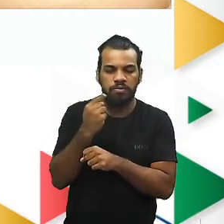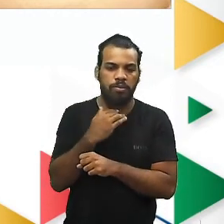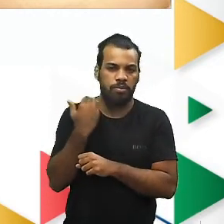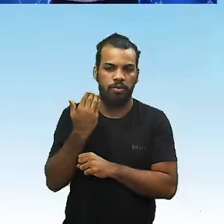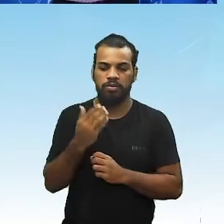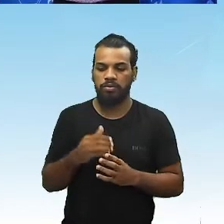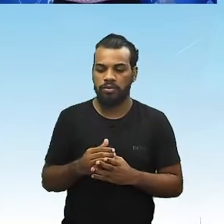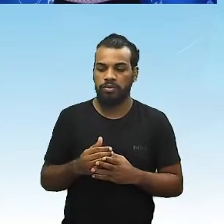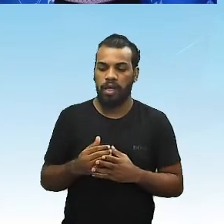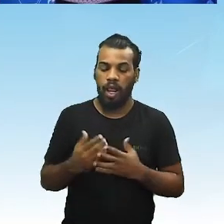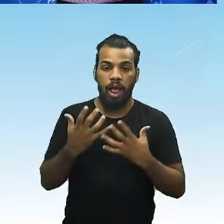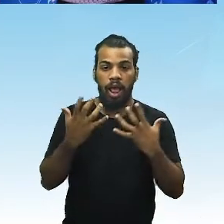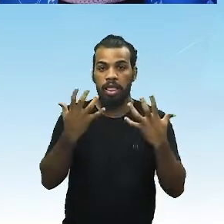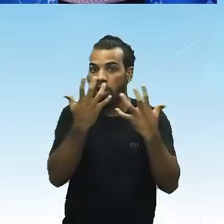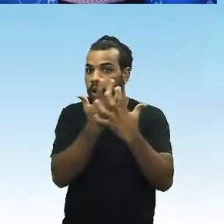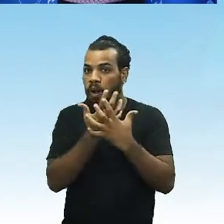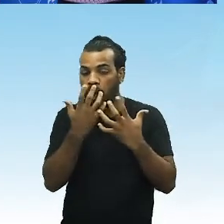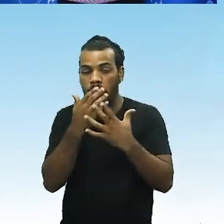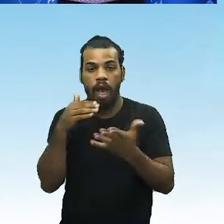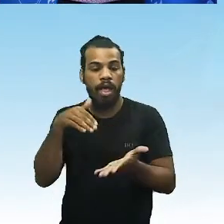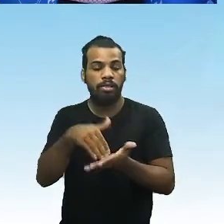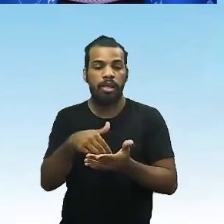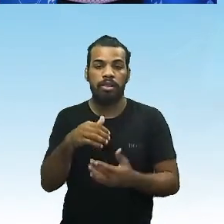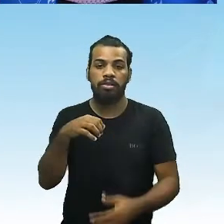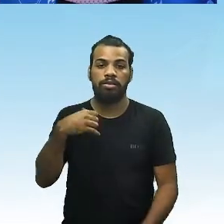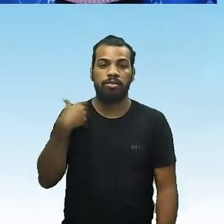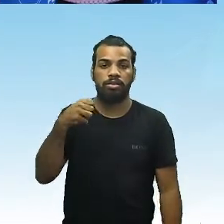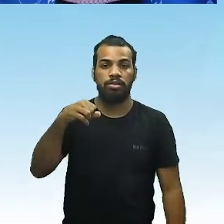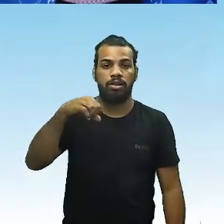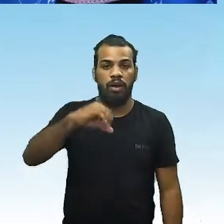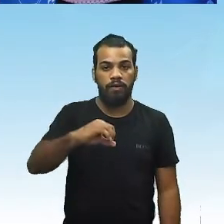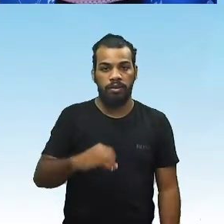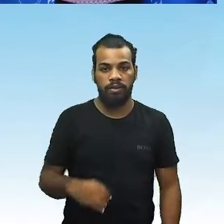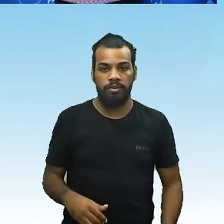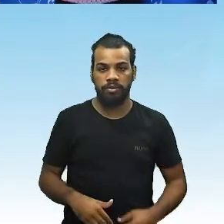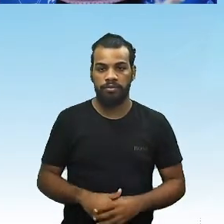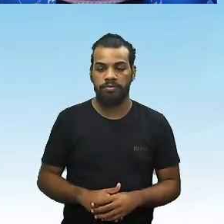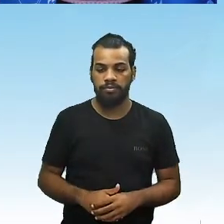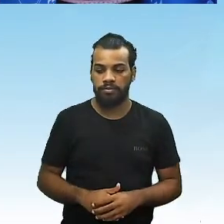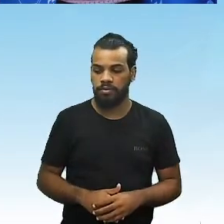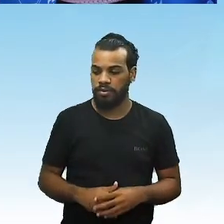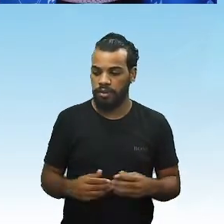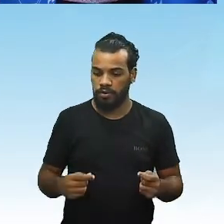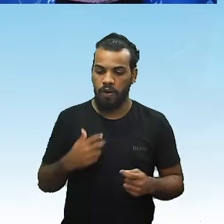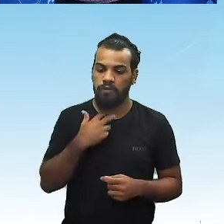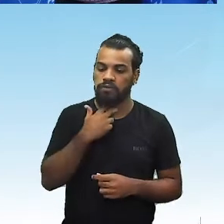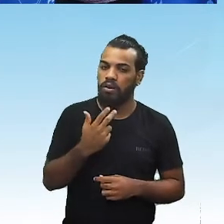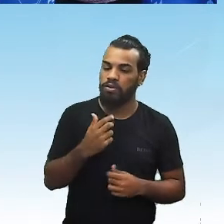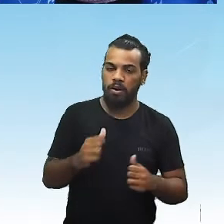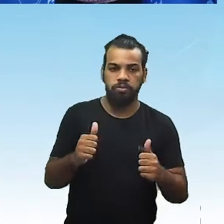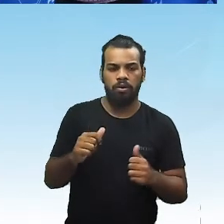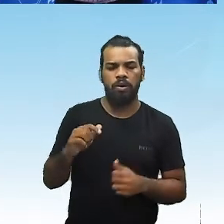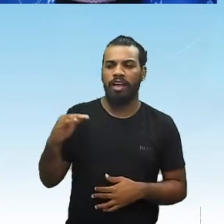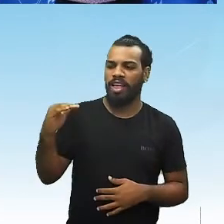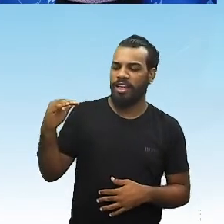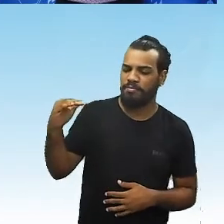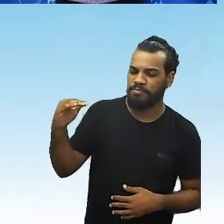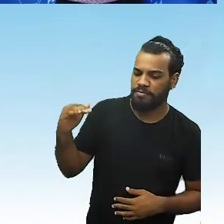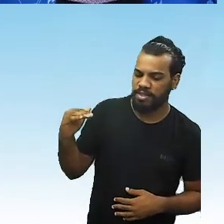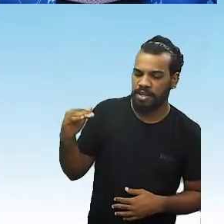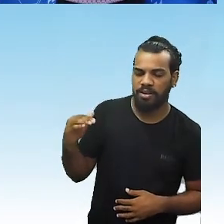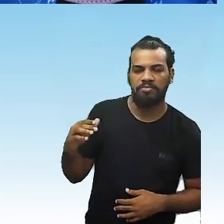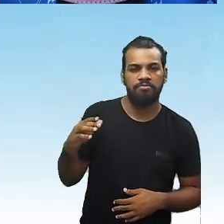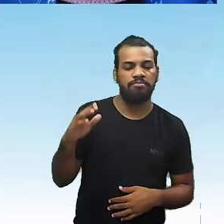cantou divinamente até seus 90 anos, então ela tinha essa potência vocal. Diziam que ela era pequenininha, mas